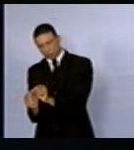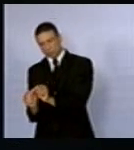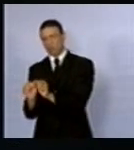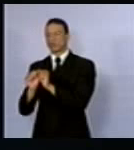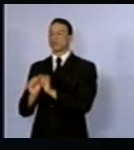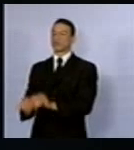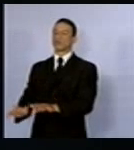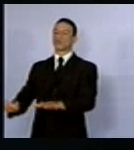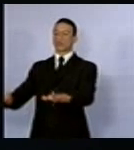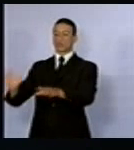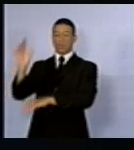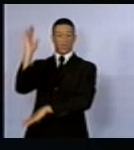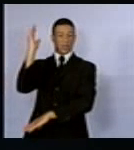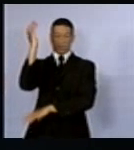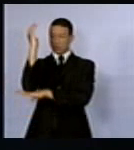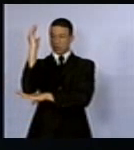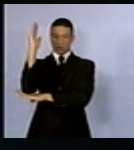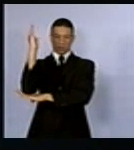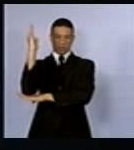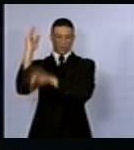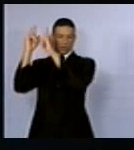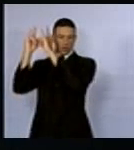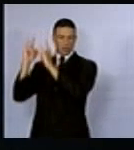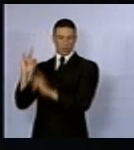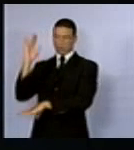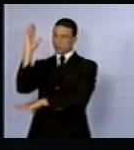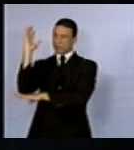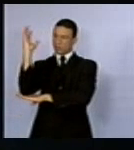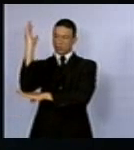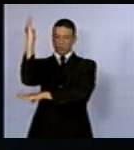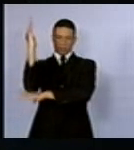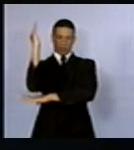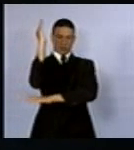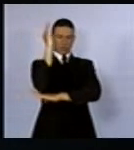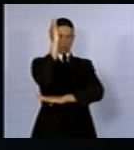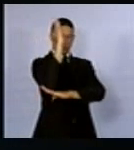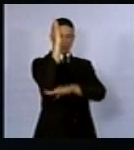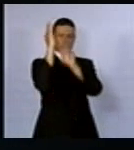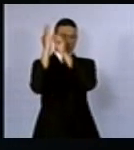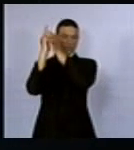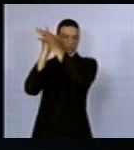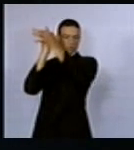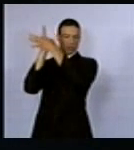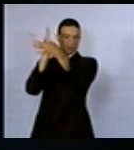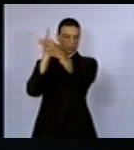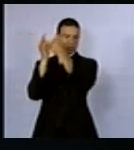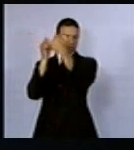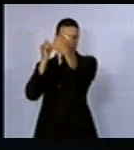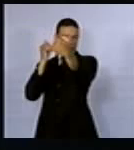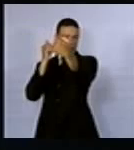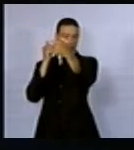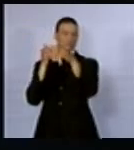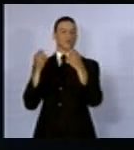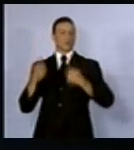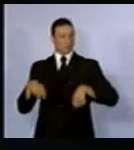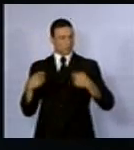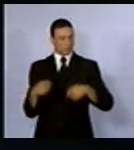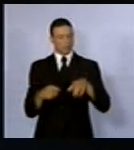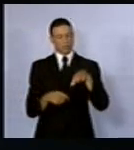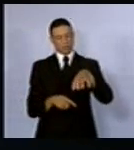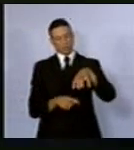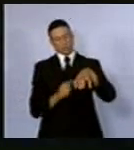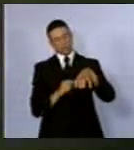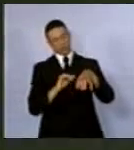saem os postes nas ruas. Então, estas linhas de transmissão, elas não há como, elas sempre